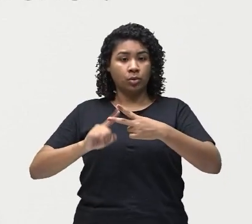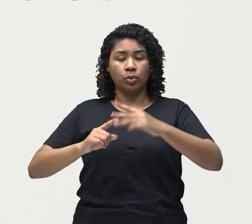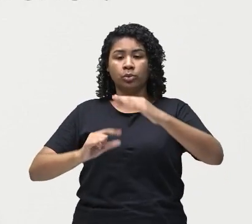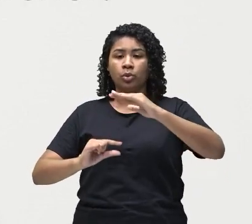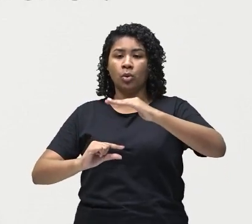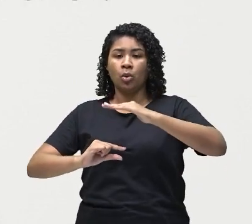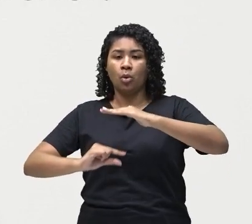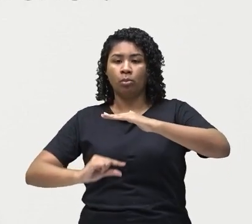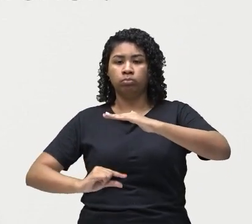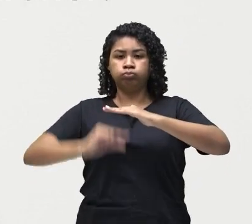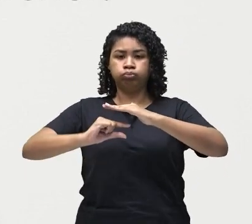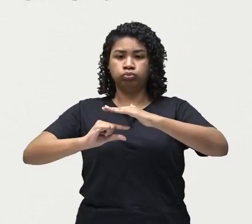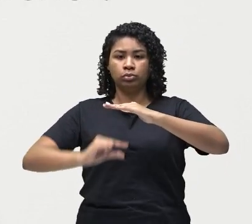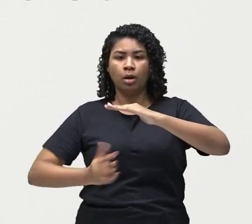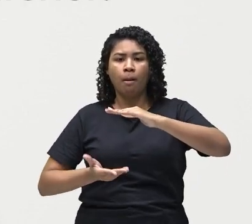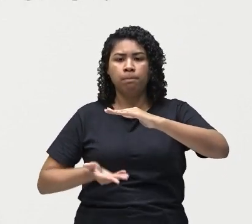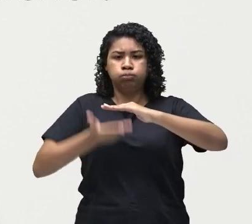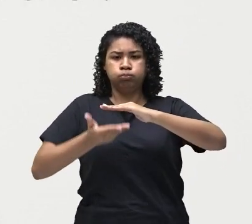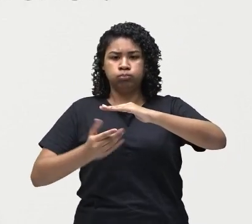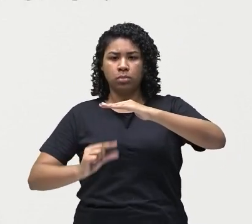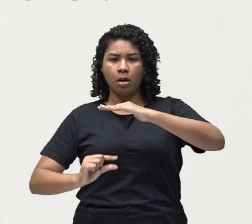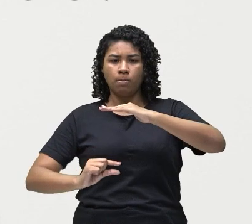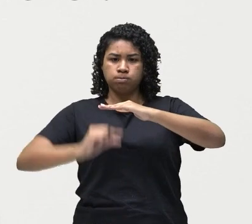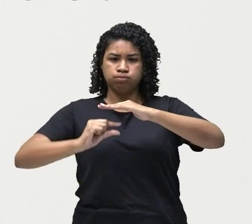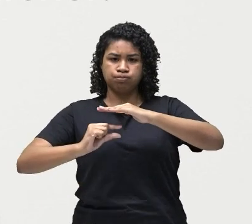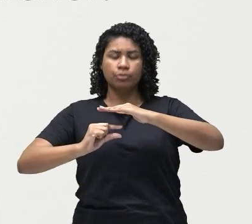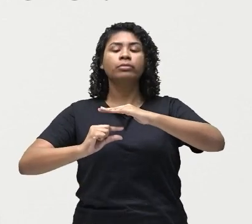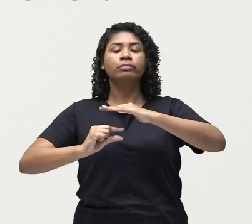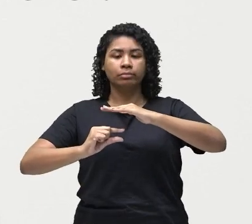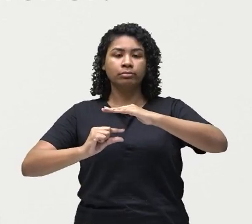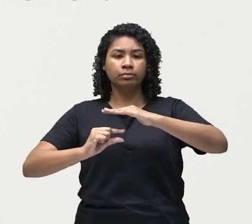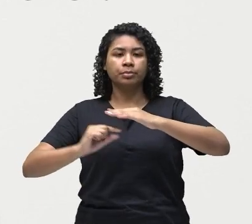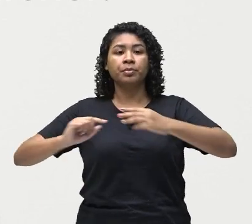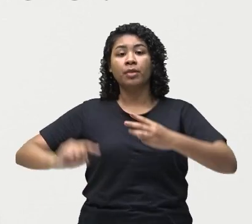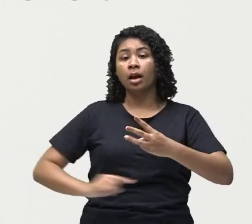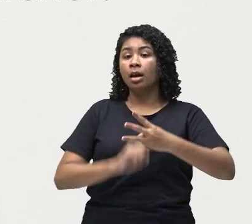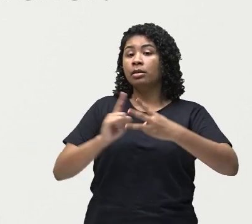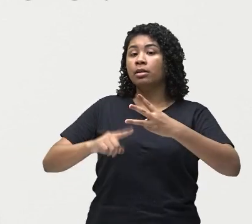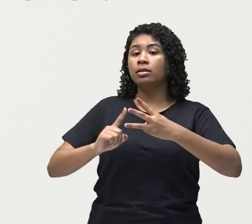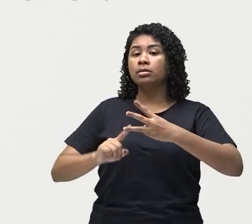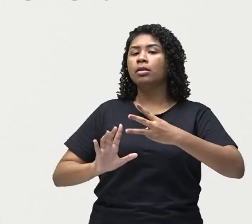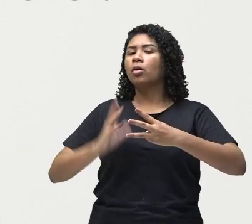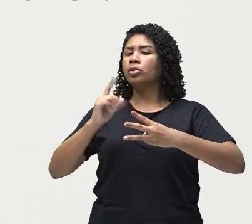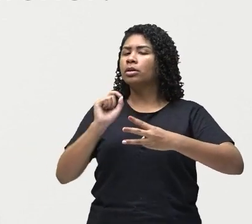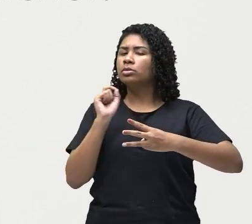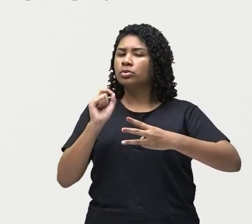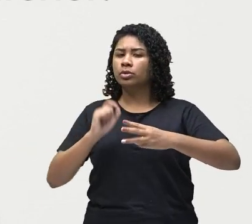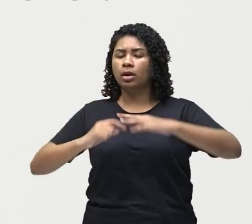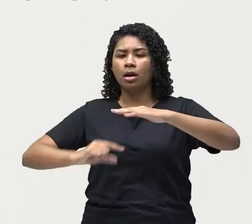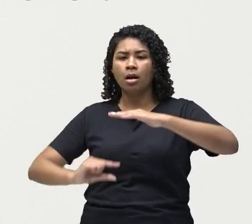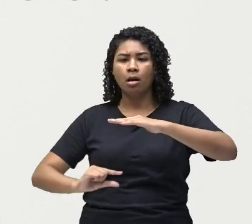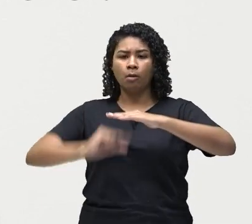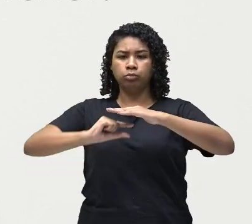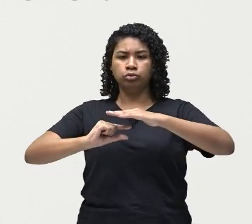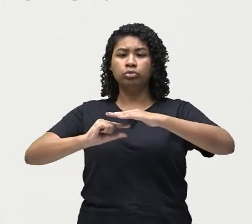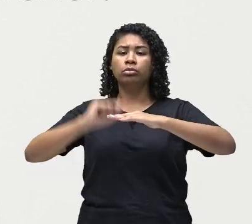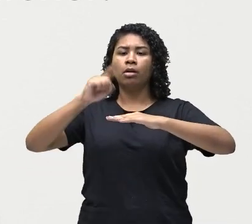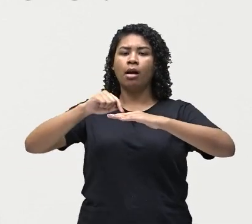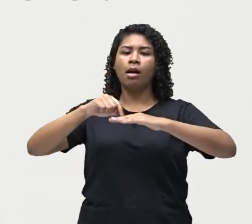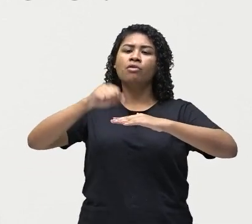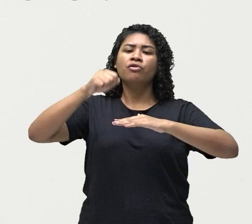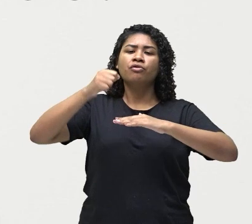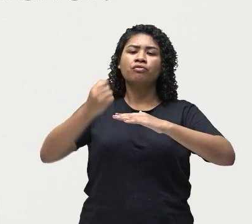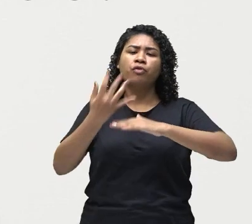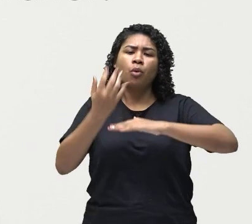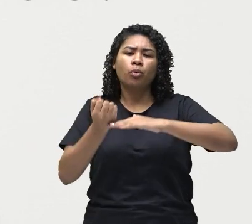explosão ou o processo de combustão que é justamente a reação química para dar início à combustão